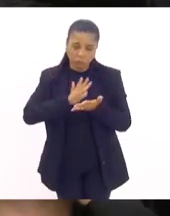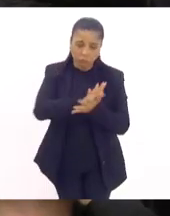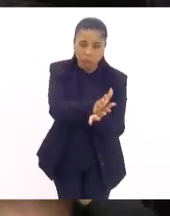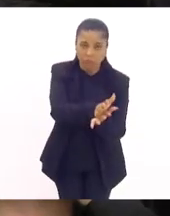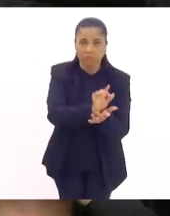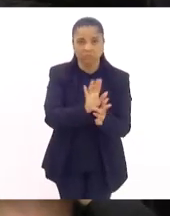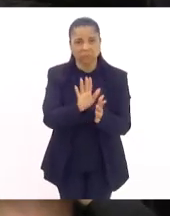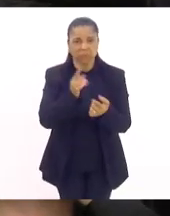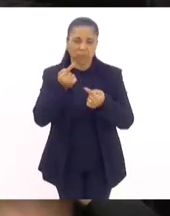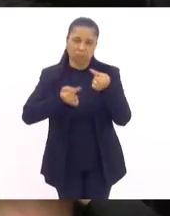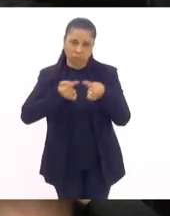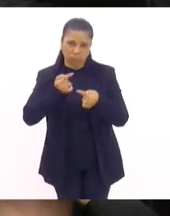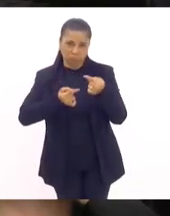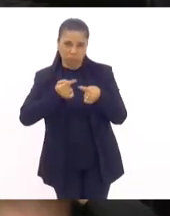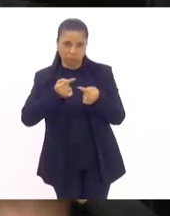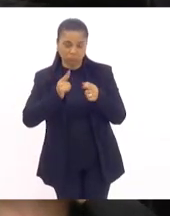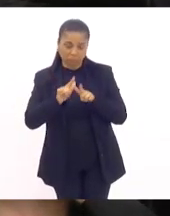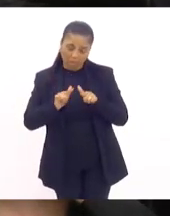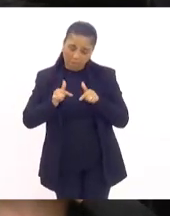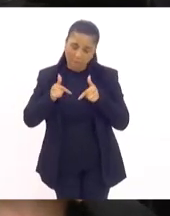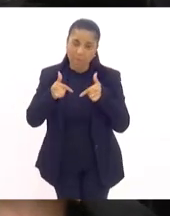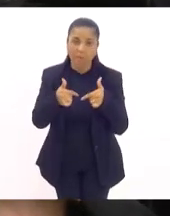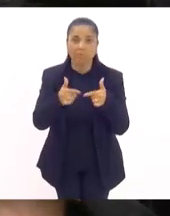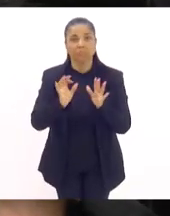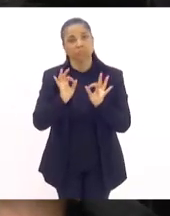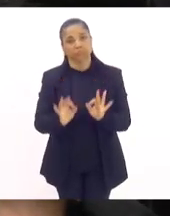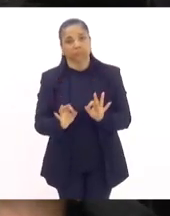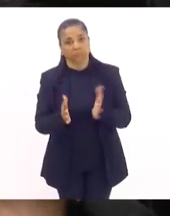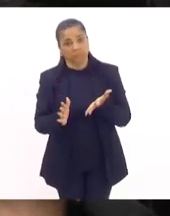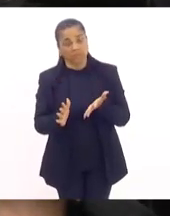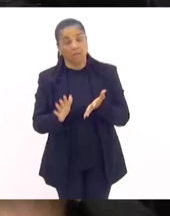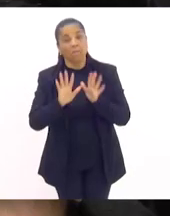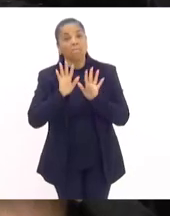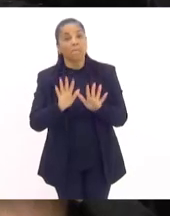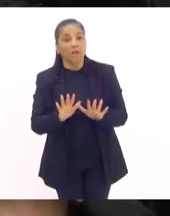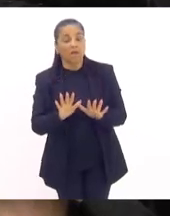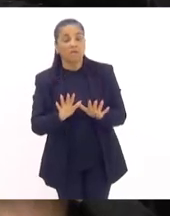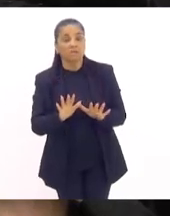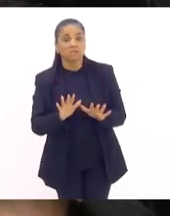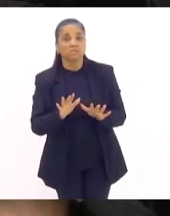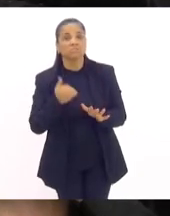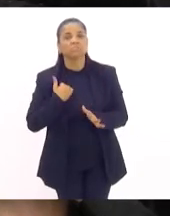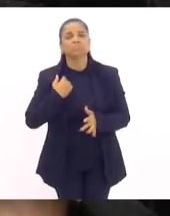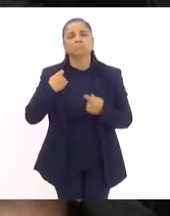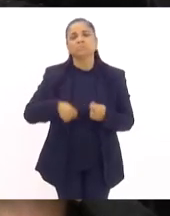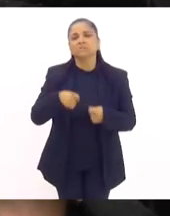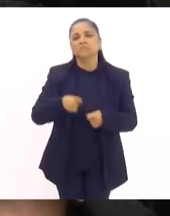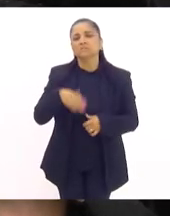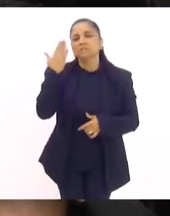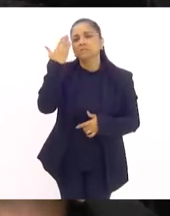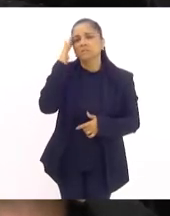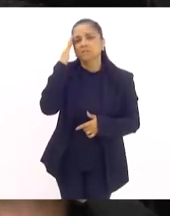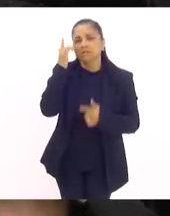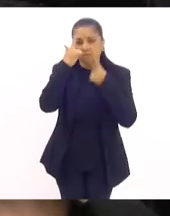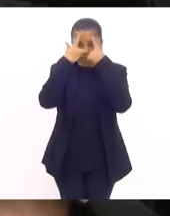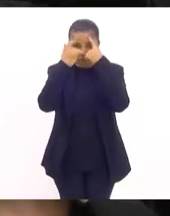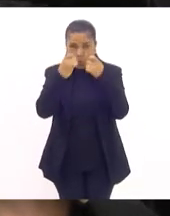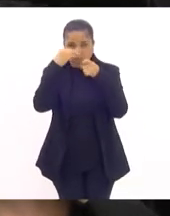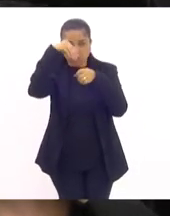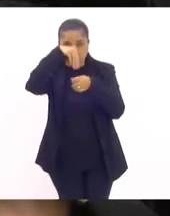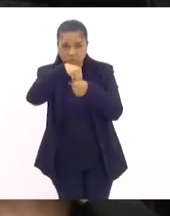discutir a efetividade delas. Mas uma coisa nós temos que entender, que essa violência nas